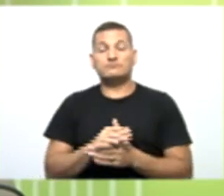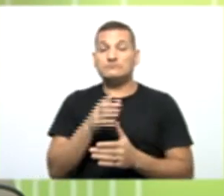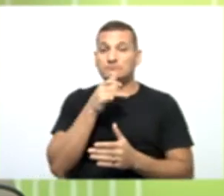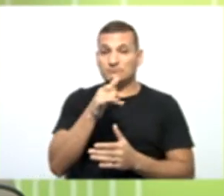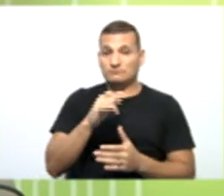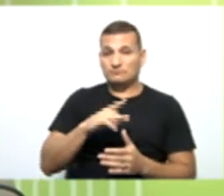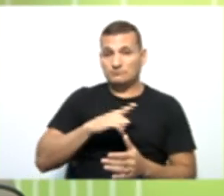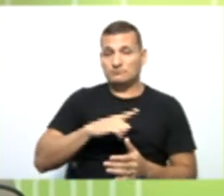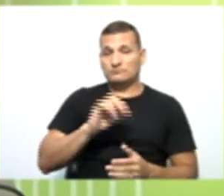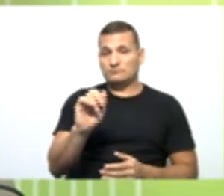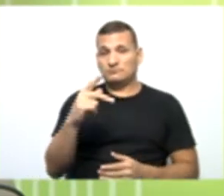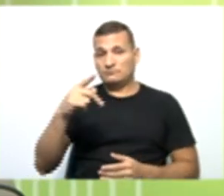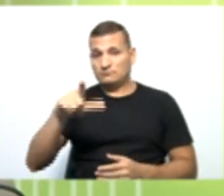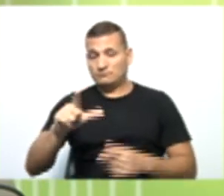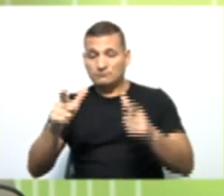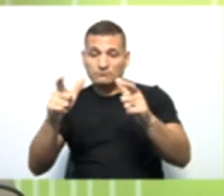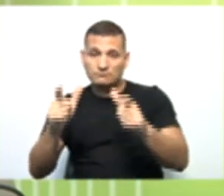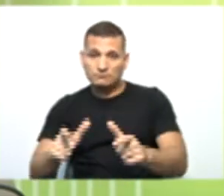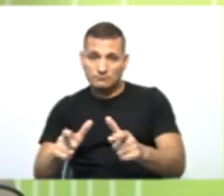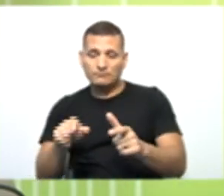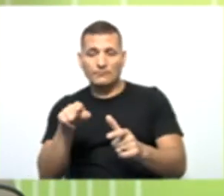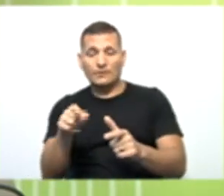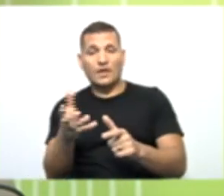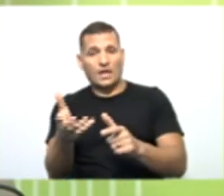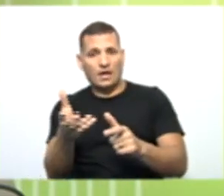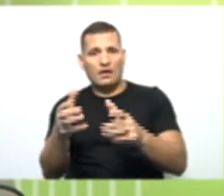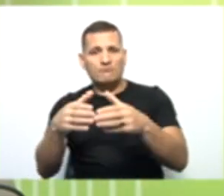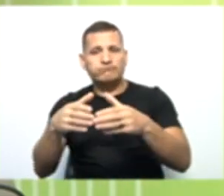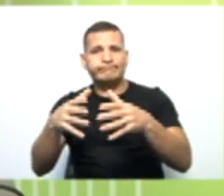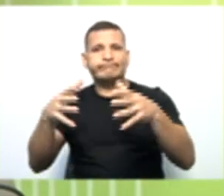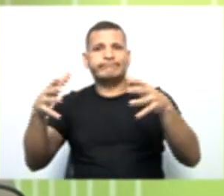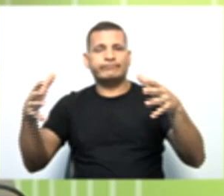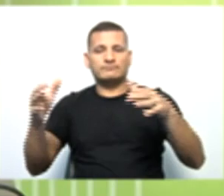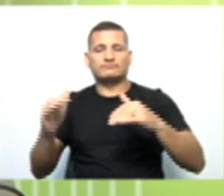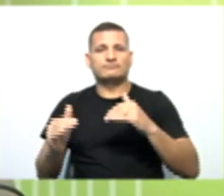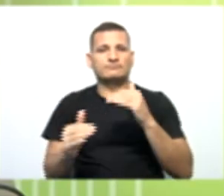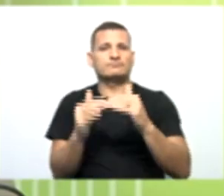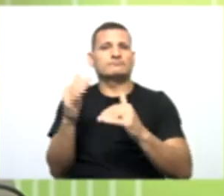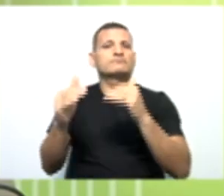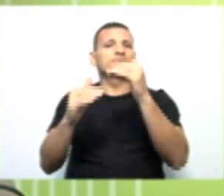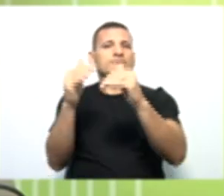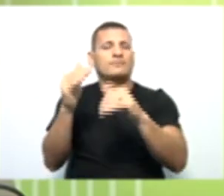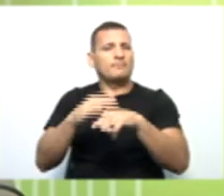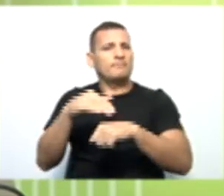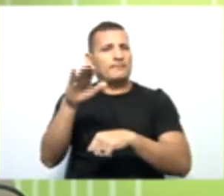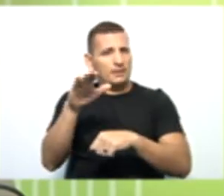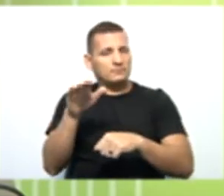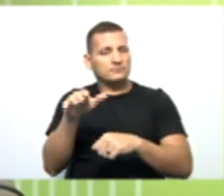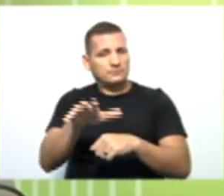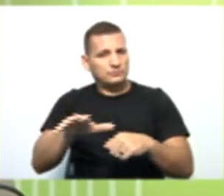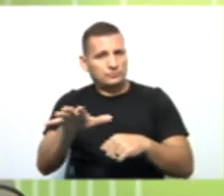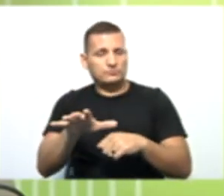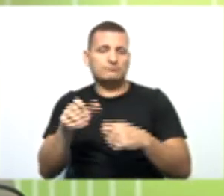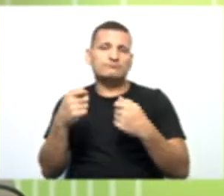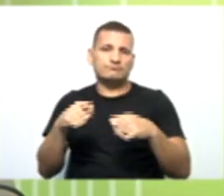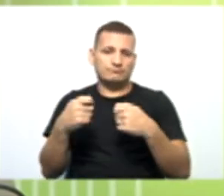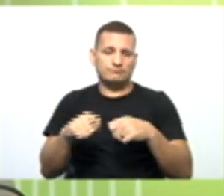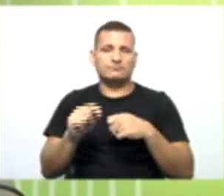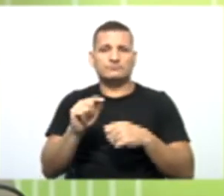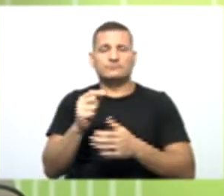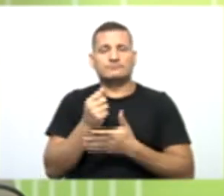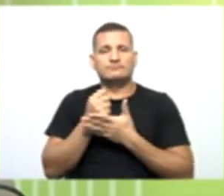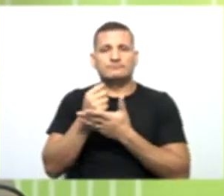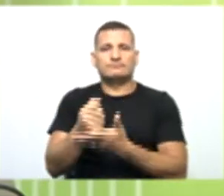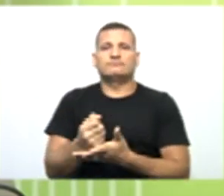arranjo produtivo local, se ele quer expandir, desenvolver mais ainda a região, precisa do